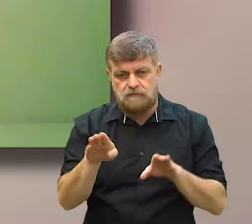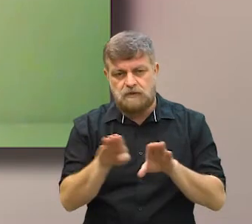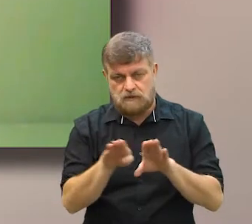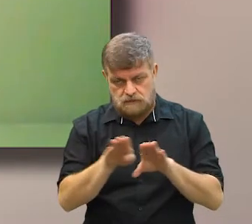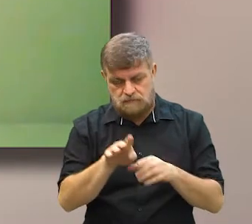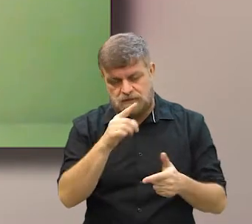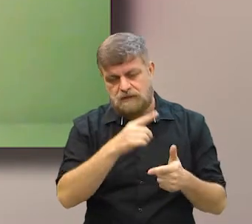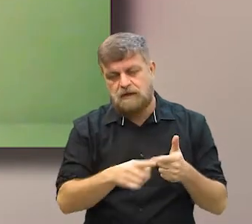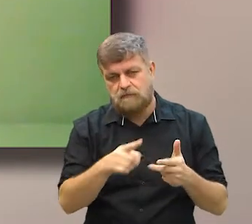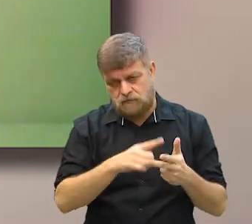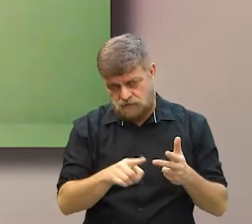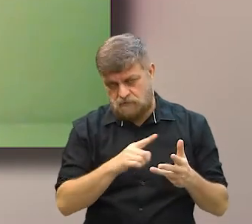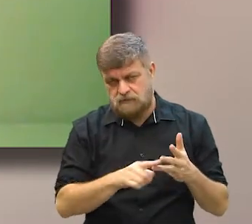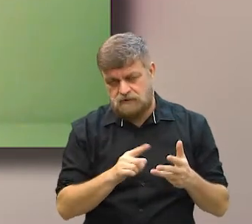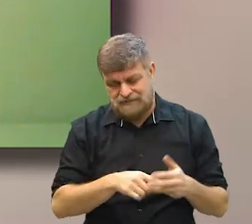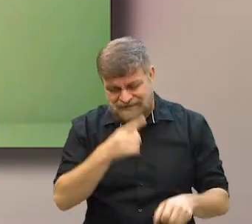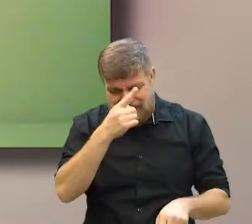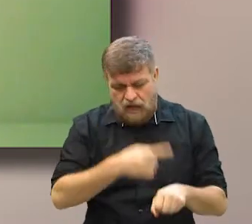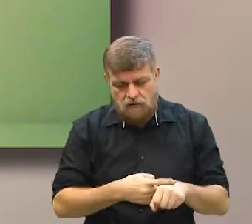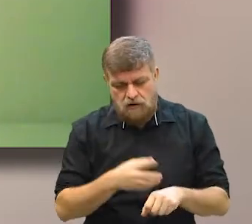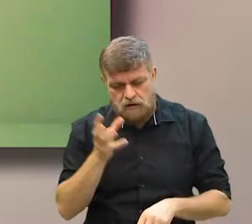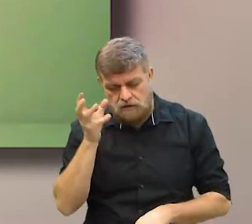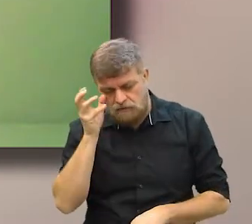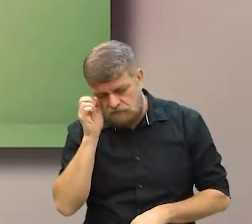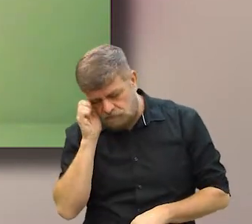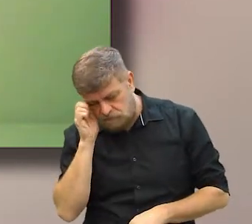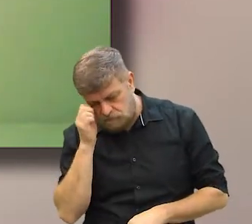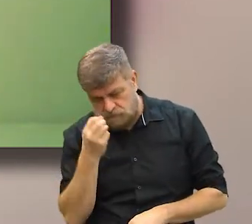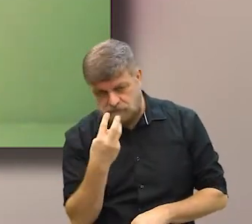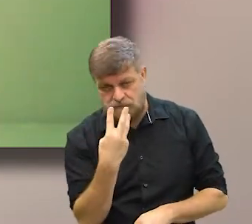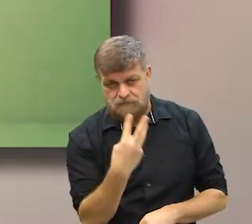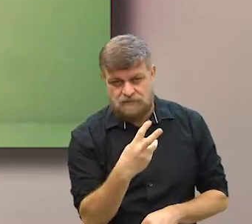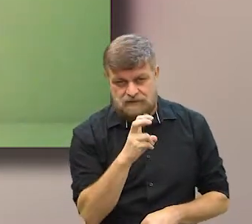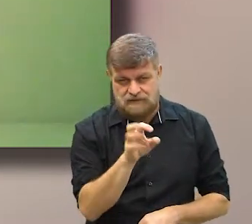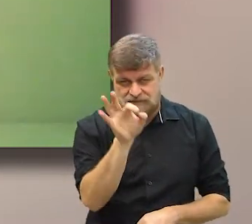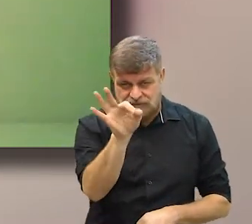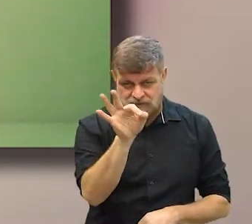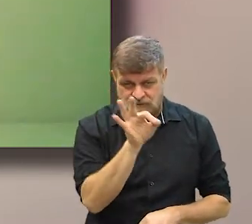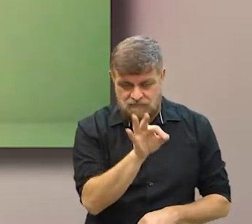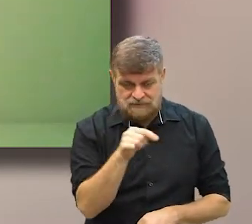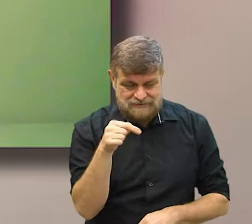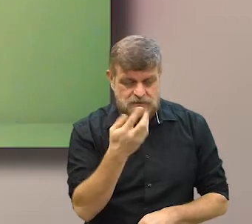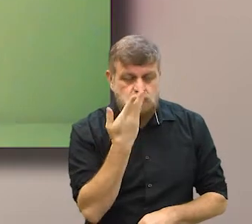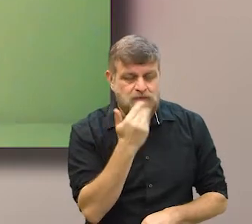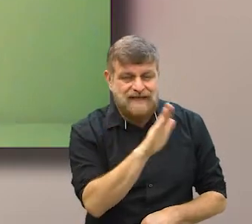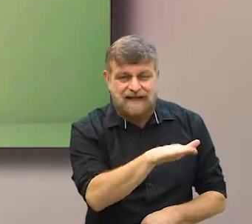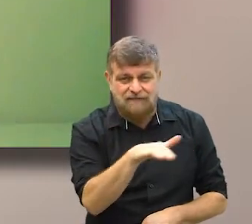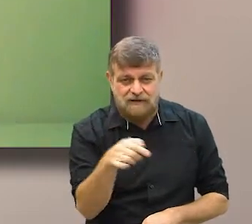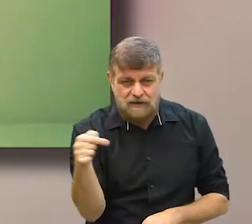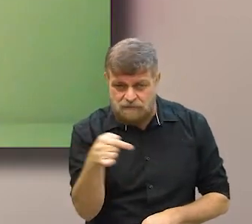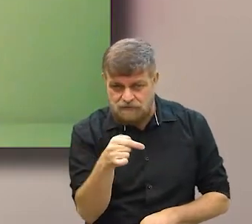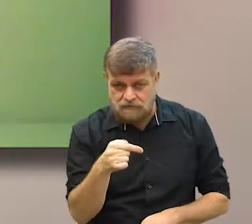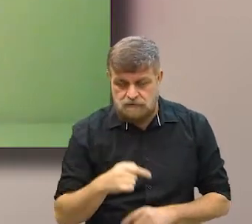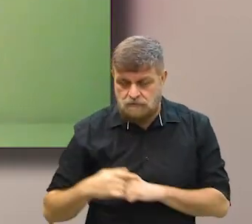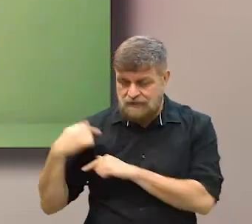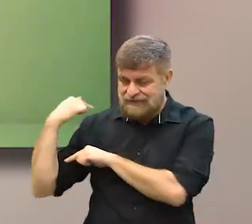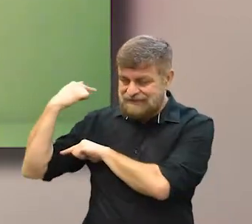também têm problemas de sono. Para você ter ideia, 35% das insônias infantis